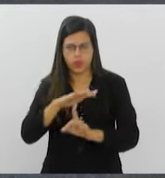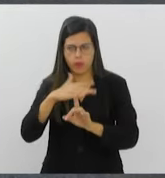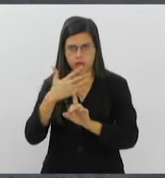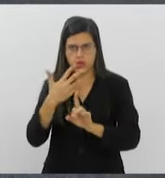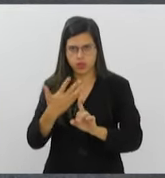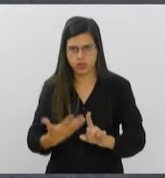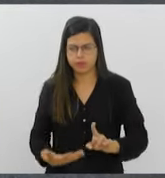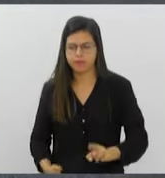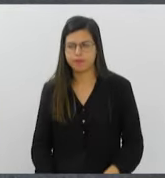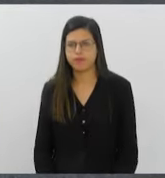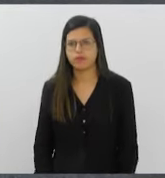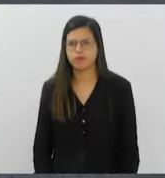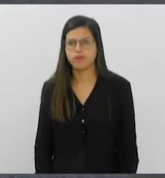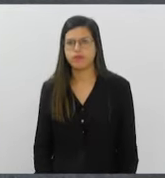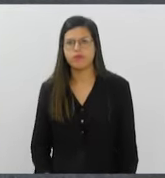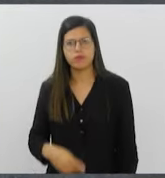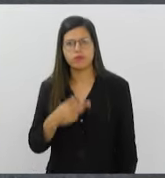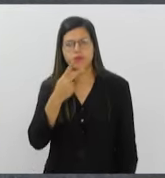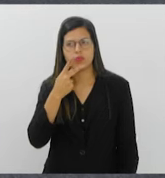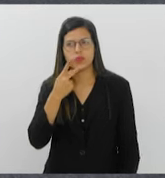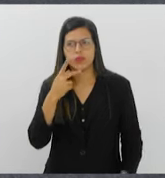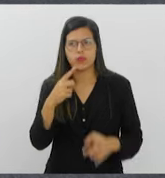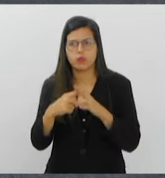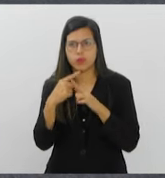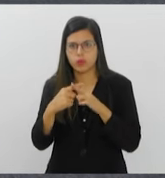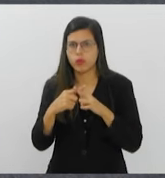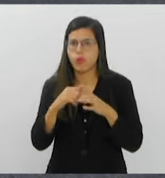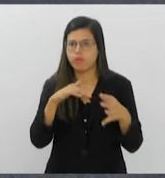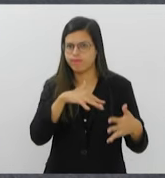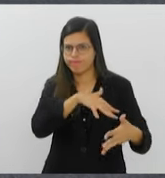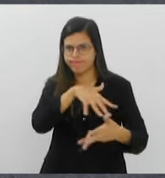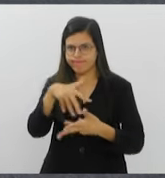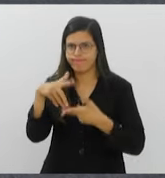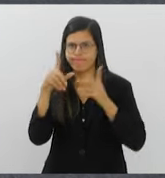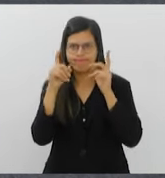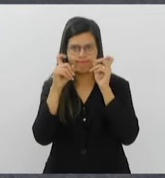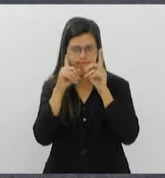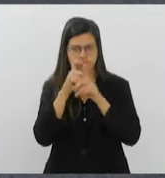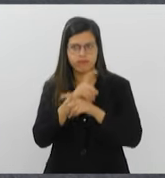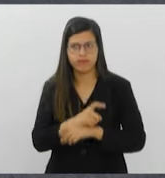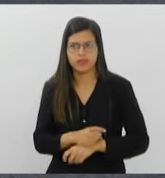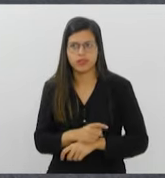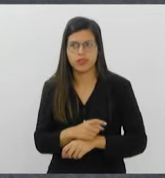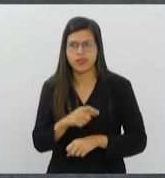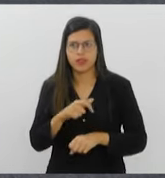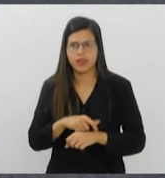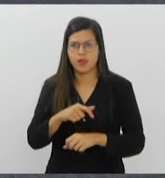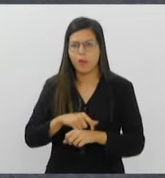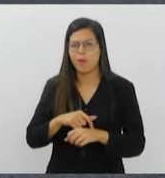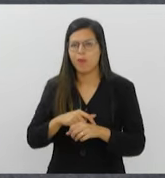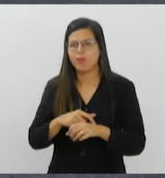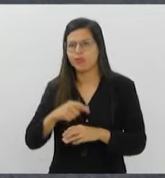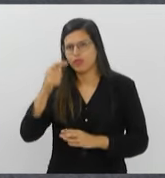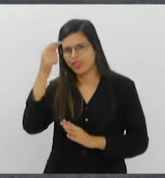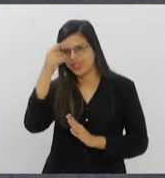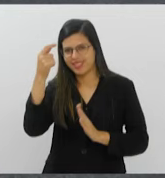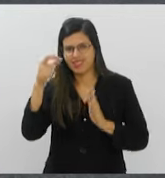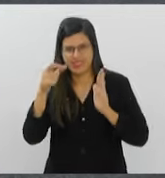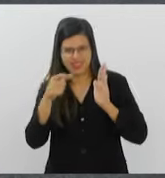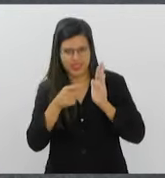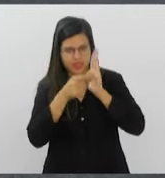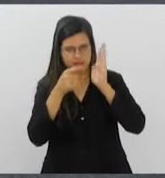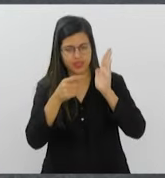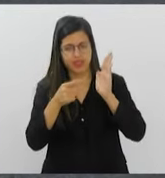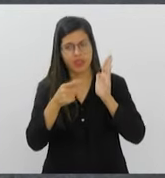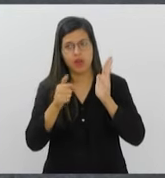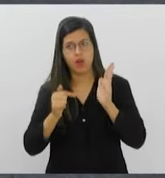E eu falo isso porque o mundo está muito difícil e, nesses tempos de inteligência artificial, a gente